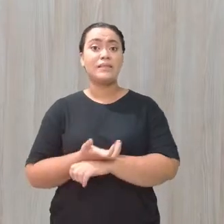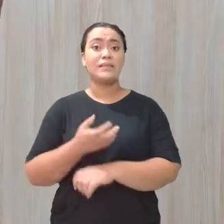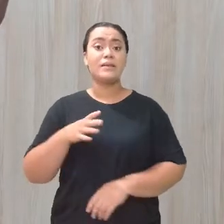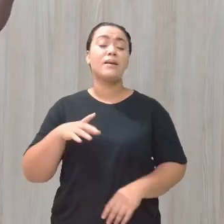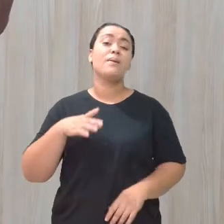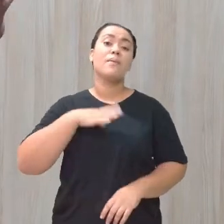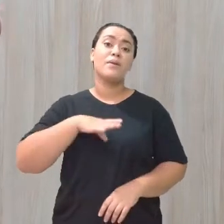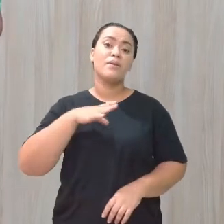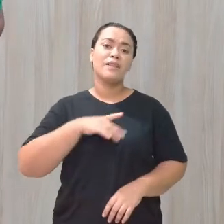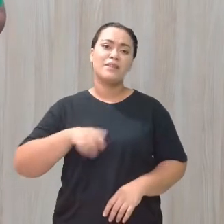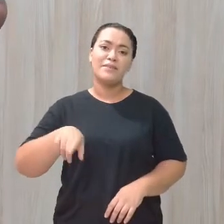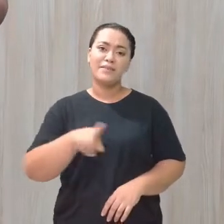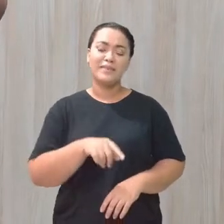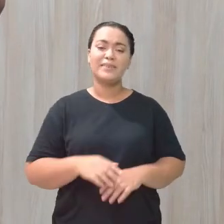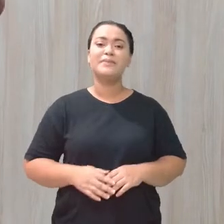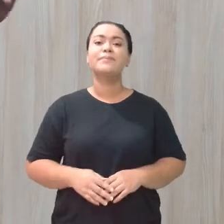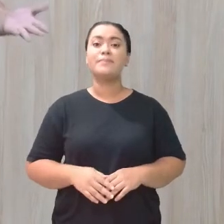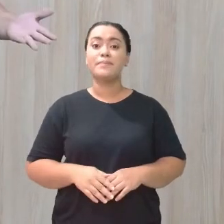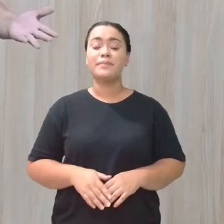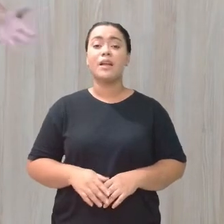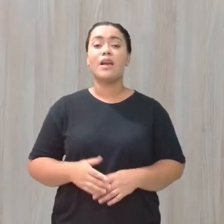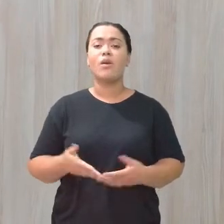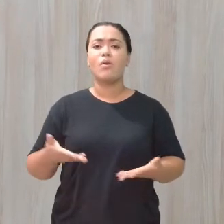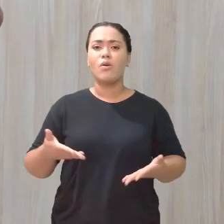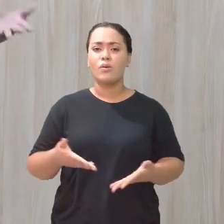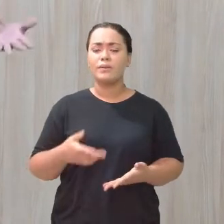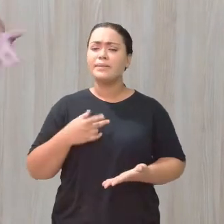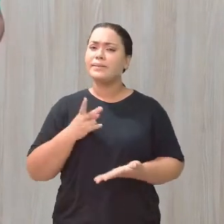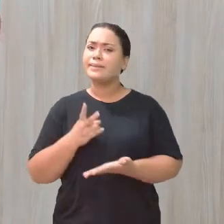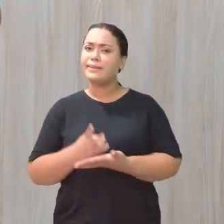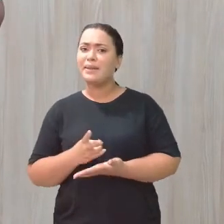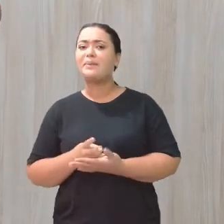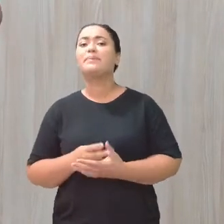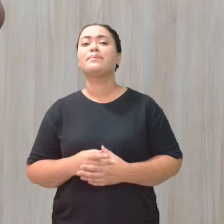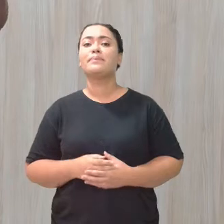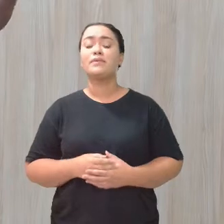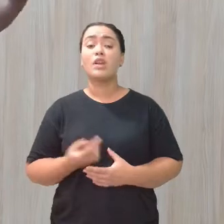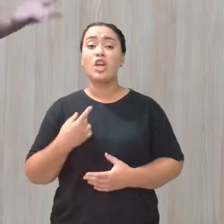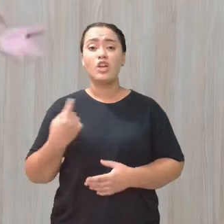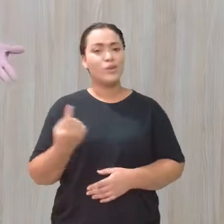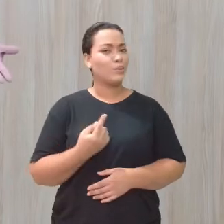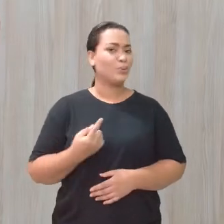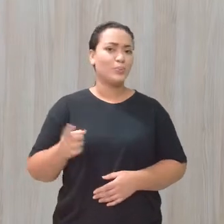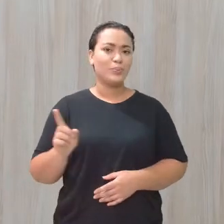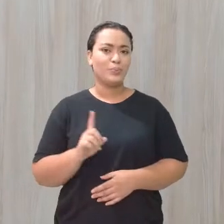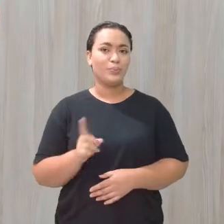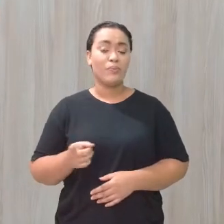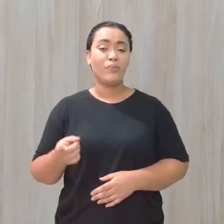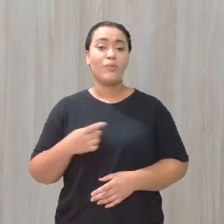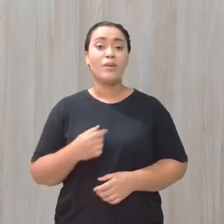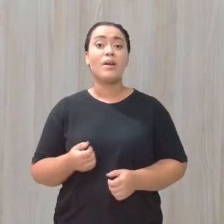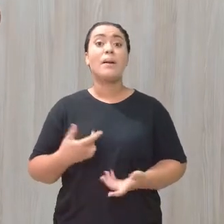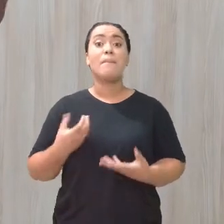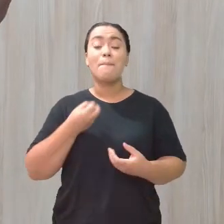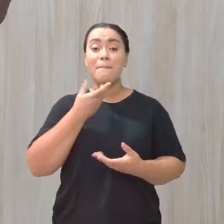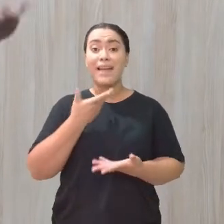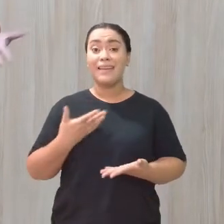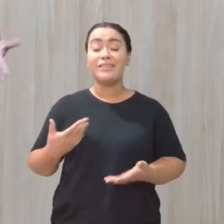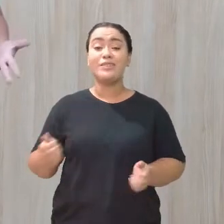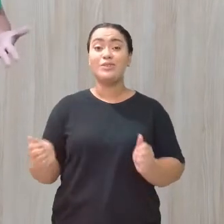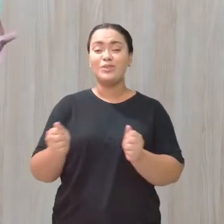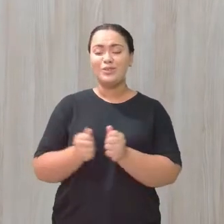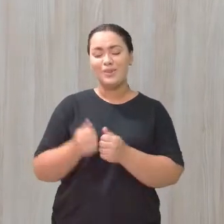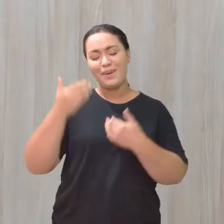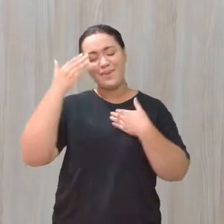língua portuguesa de vocês. E hoje, como sempre, né, não estou sozinha, estou aqui muito bem